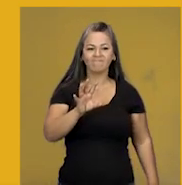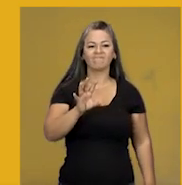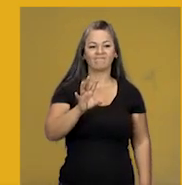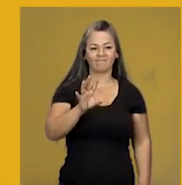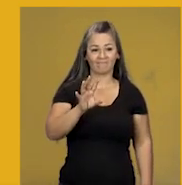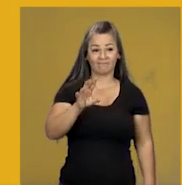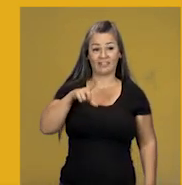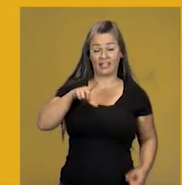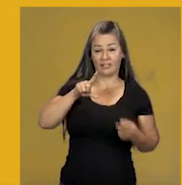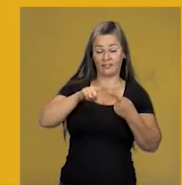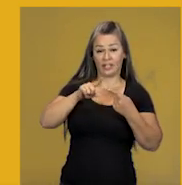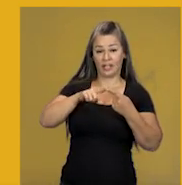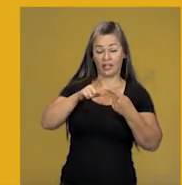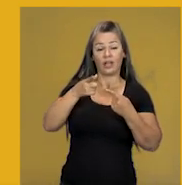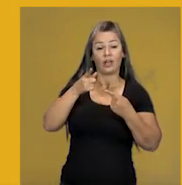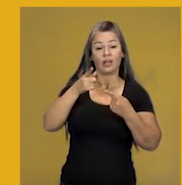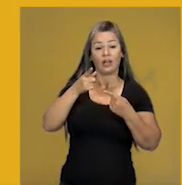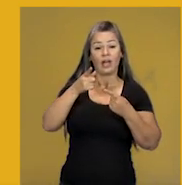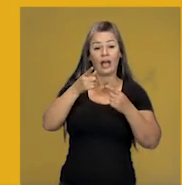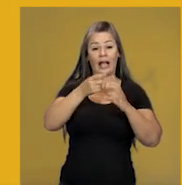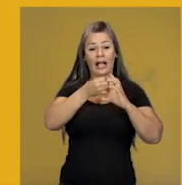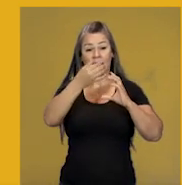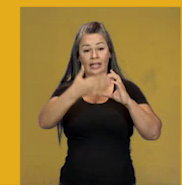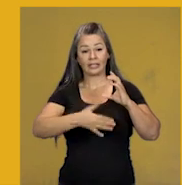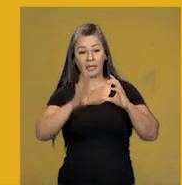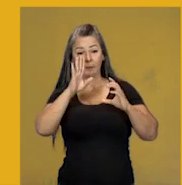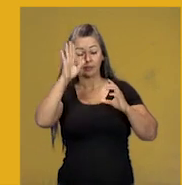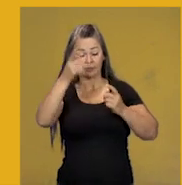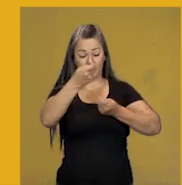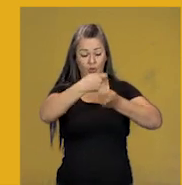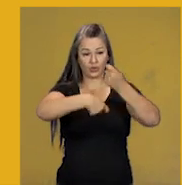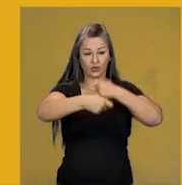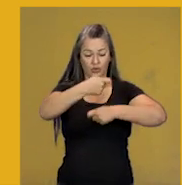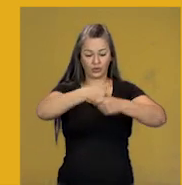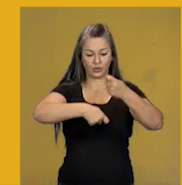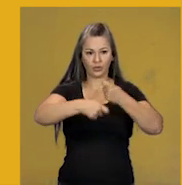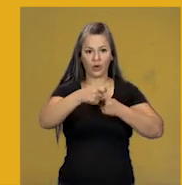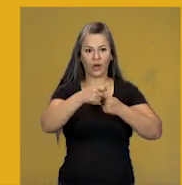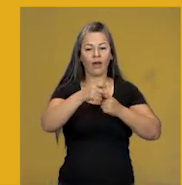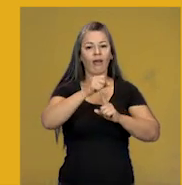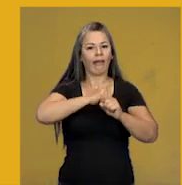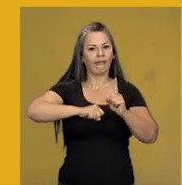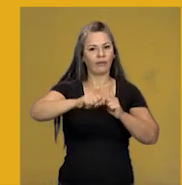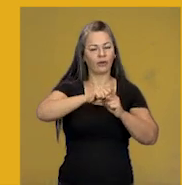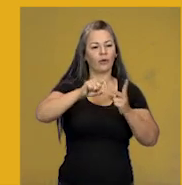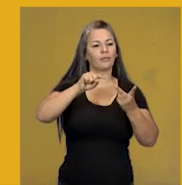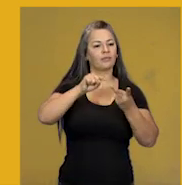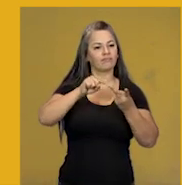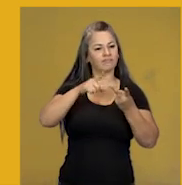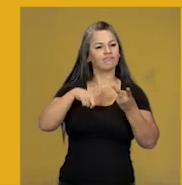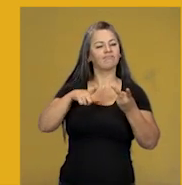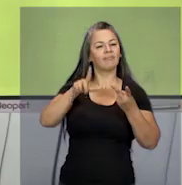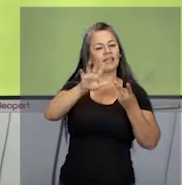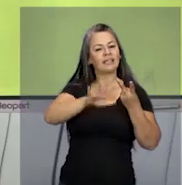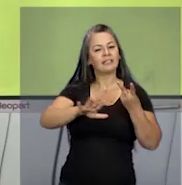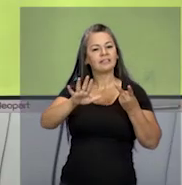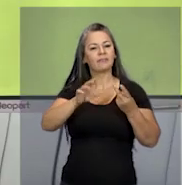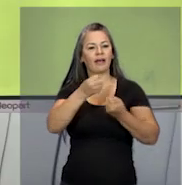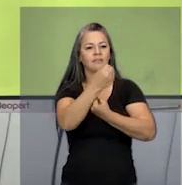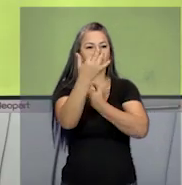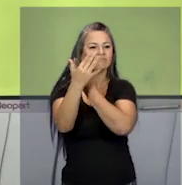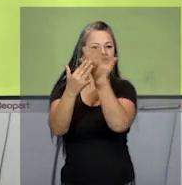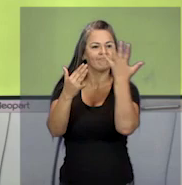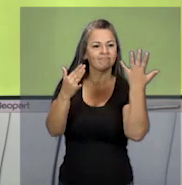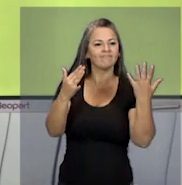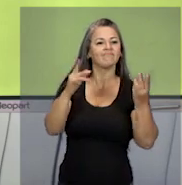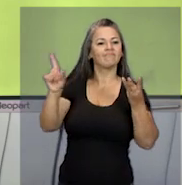os critérios socioeconômicos, né, e as relações entre a sociedade e o espaço natural. Então ele fez uma forma de classificar o quê?